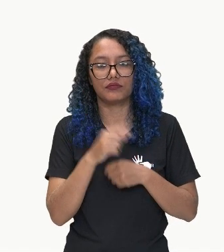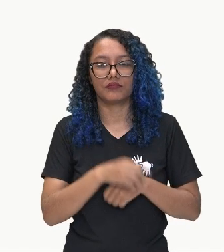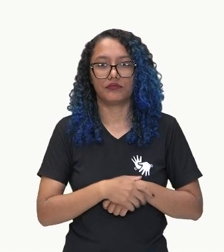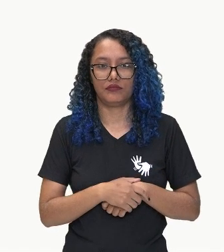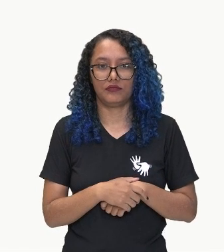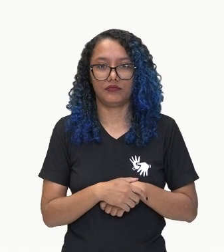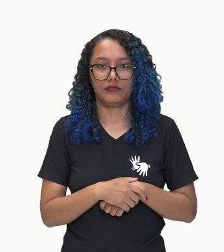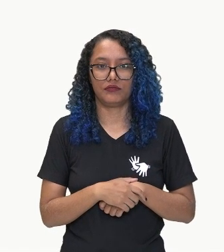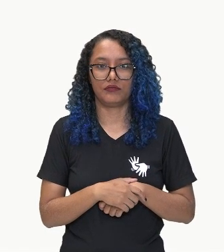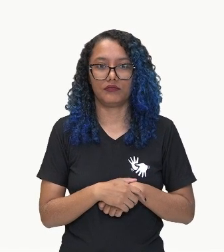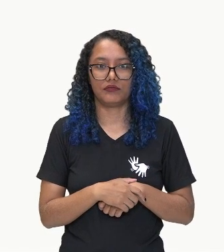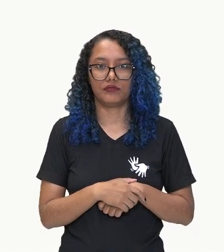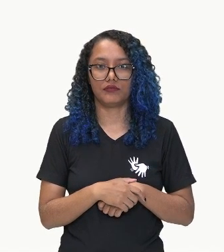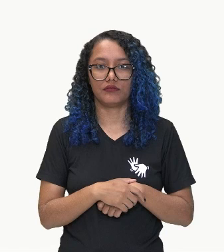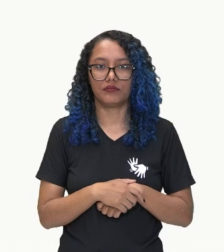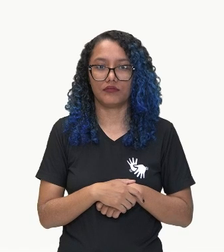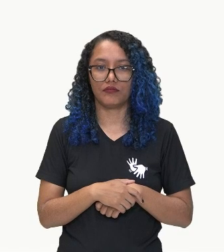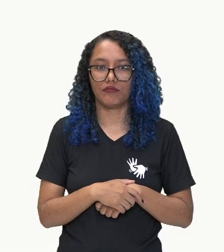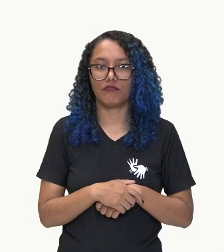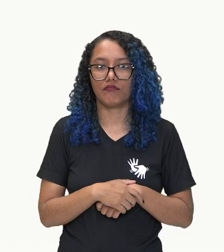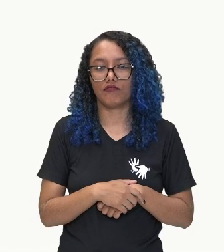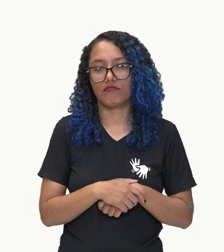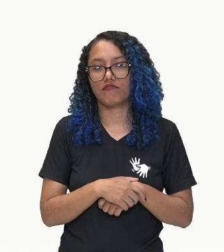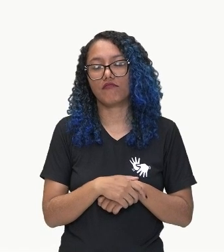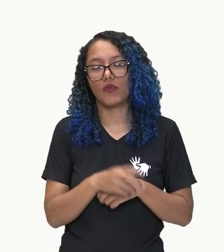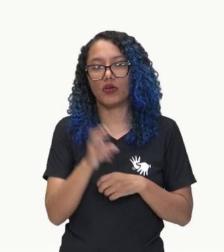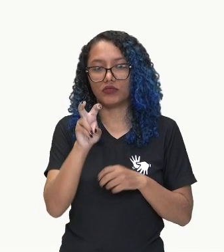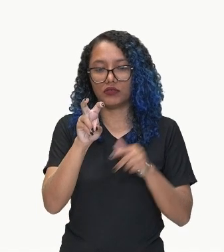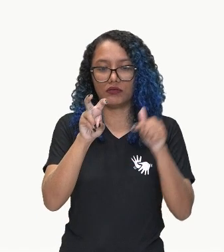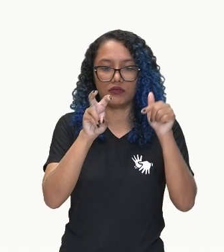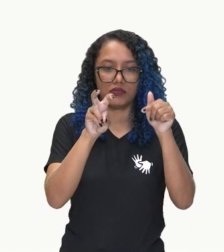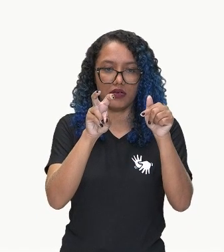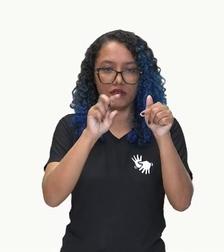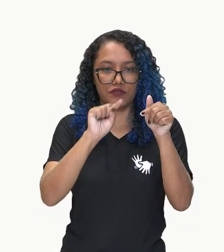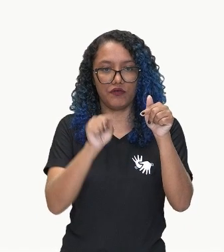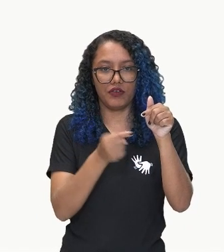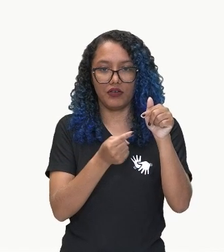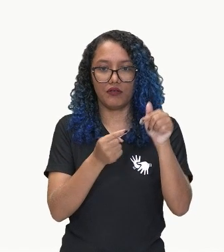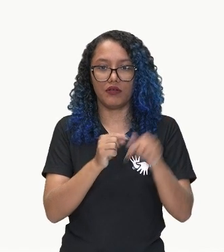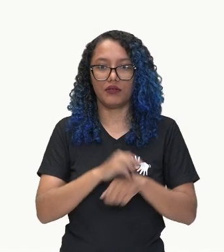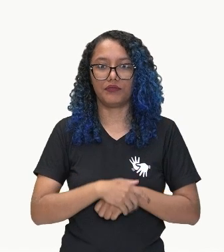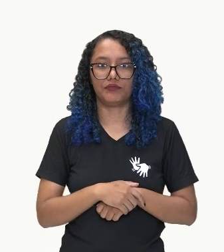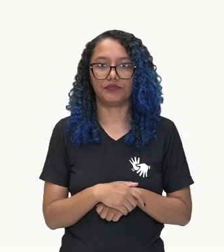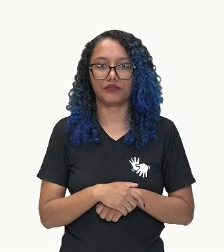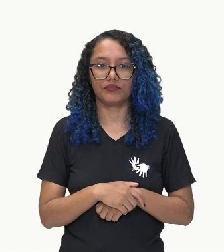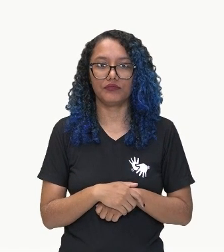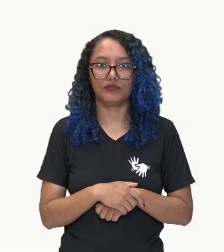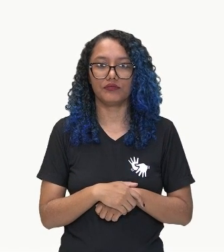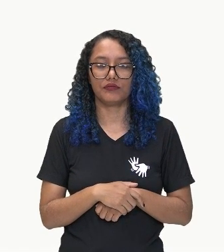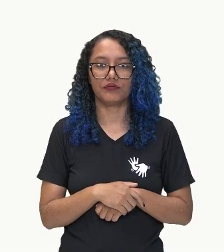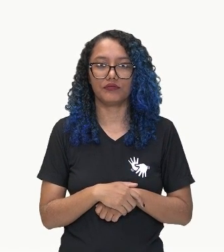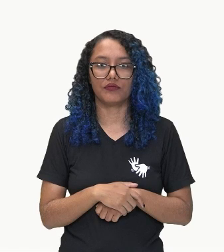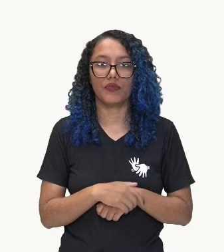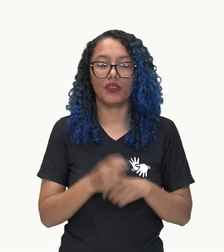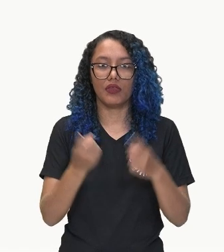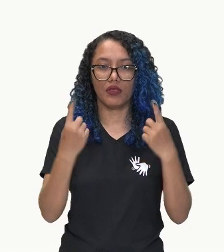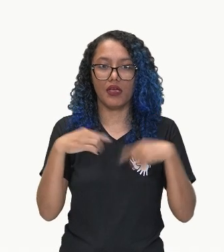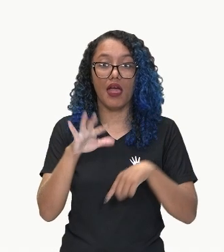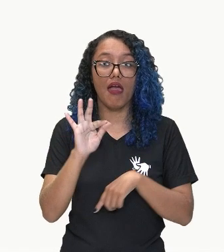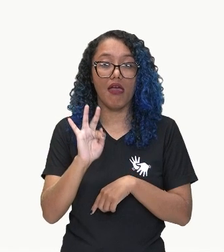certinho entre o 5 e o 7. E a letra F, 1/10. Então, você